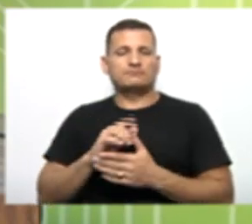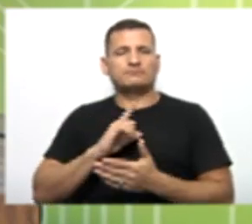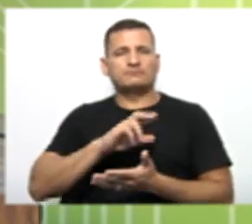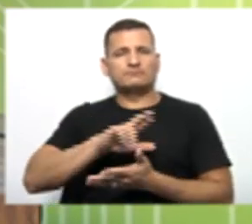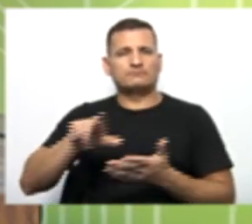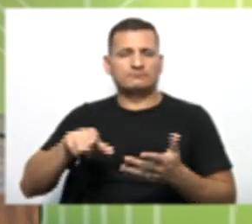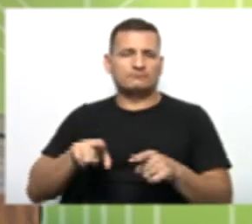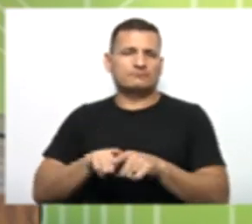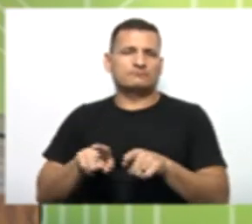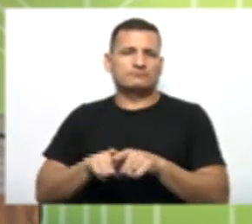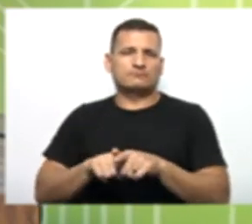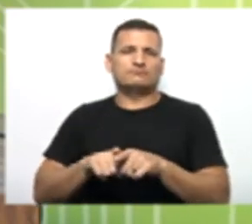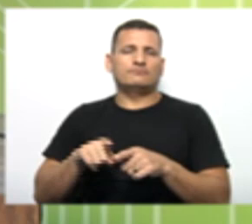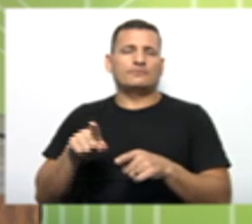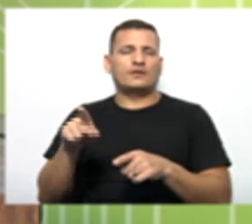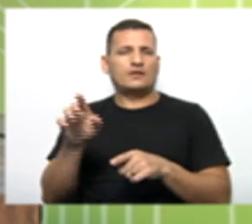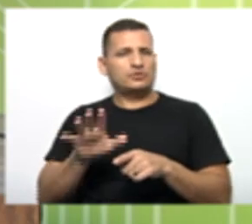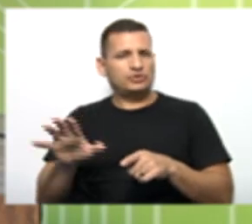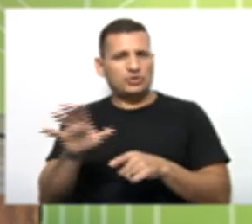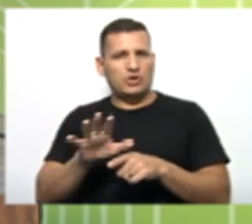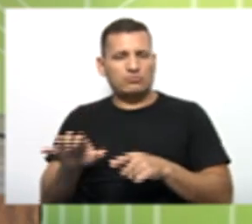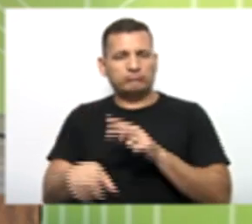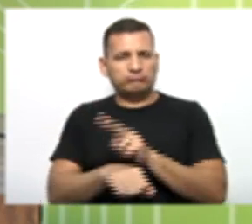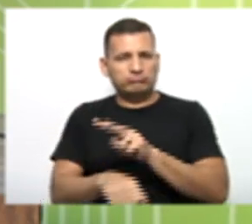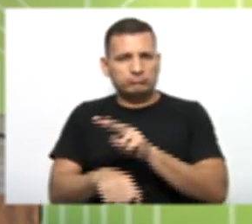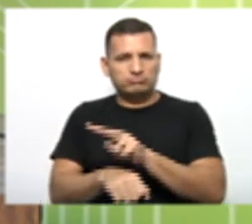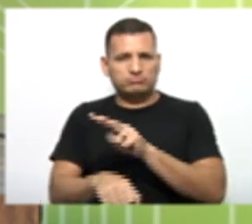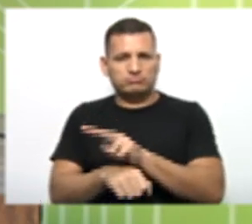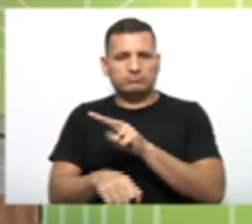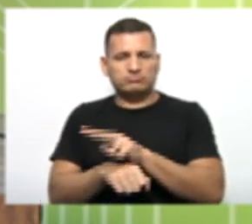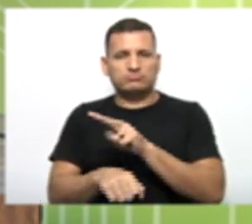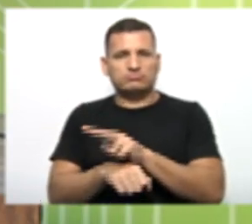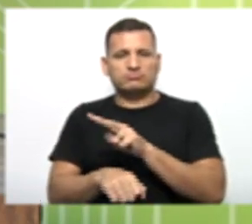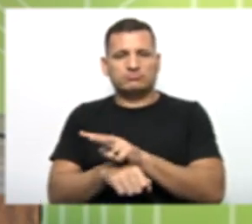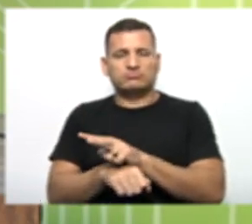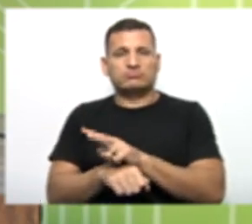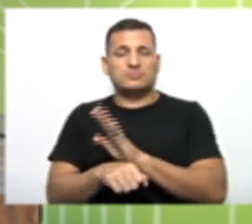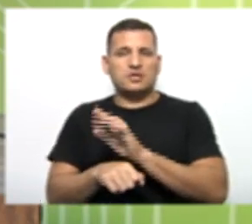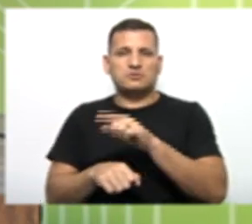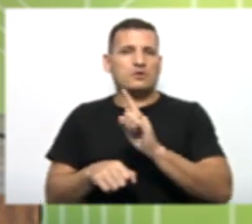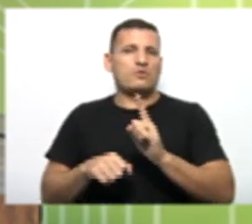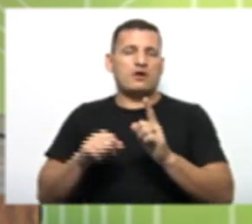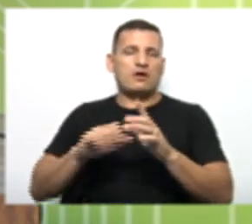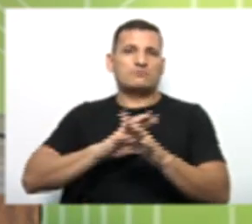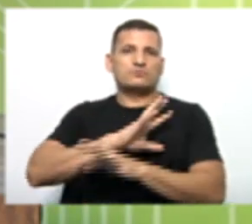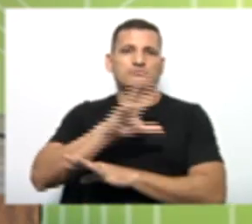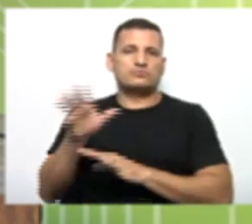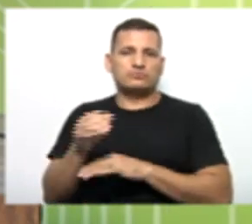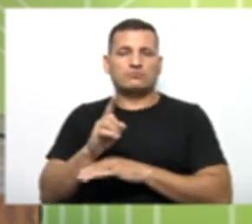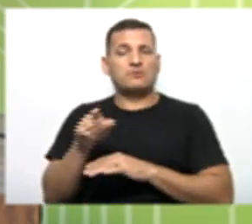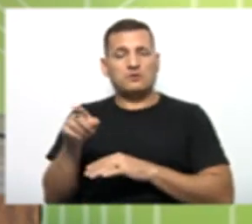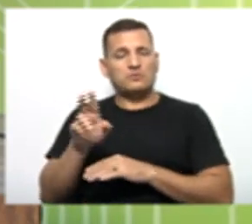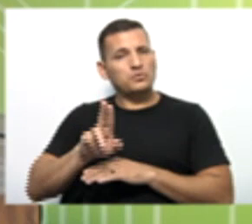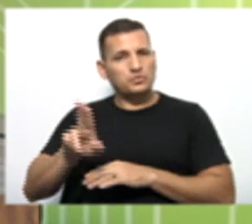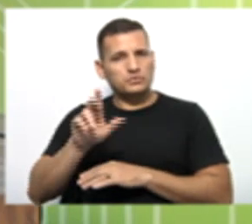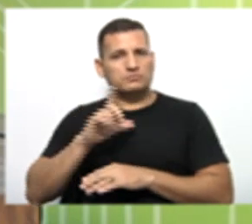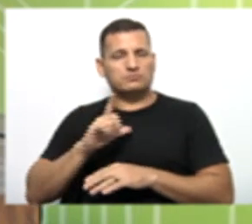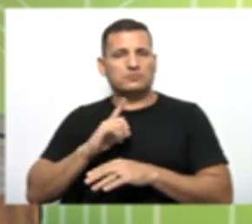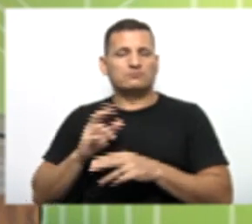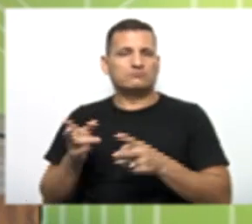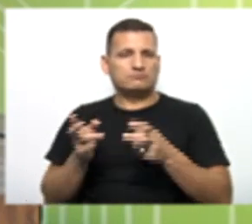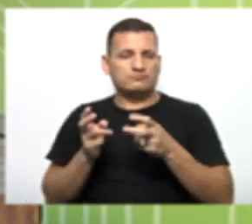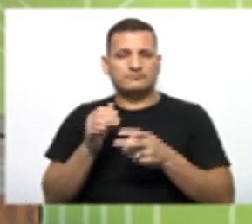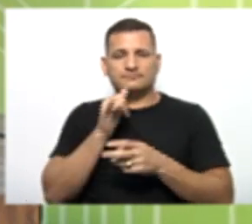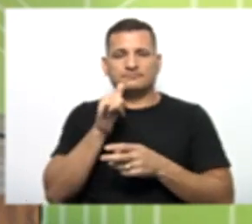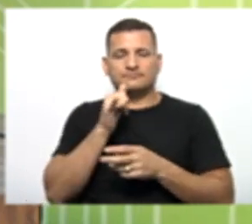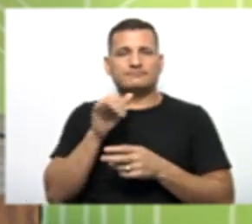várias reservas de proteção que não são de proteção integral, de uso sustentável. Como nós temos, por exemplo,